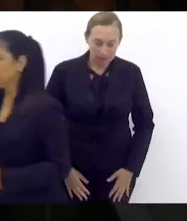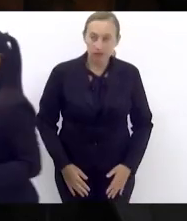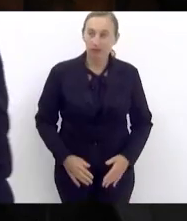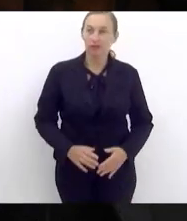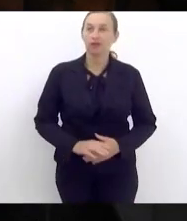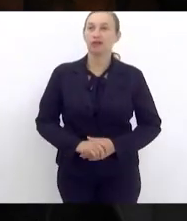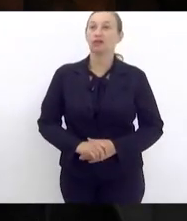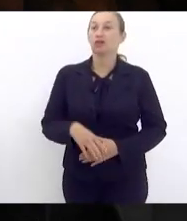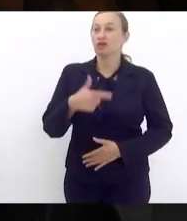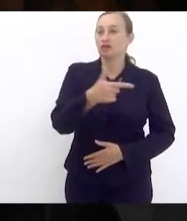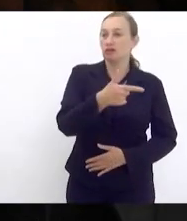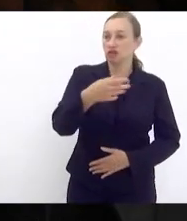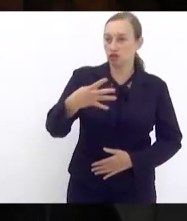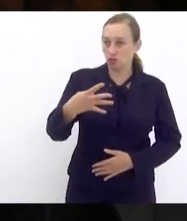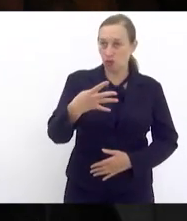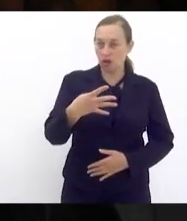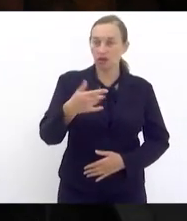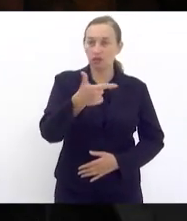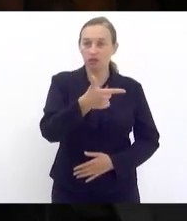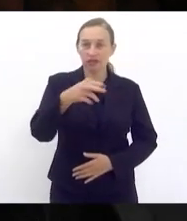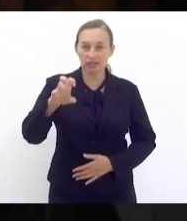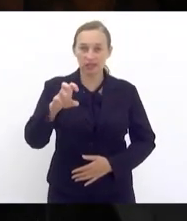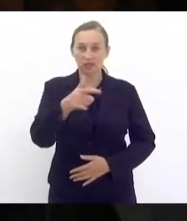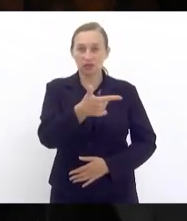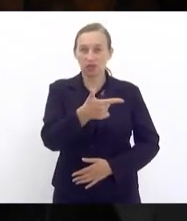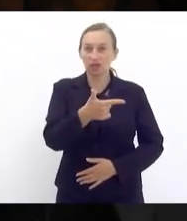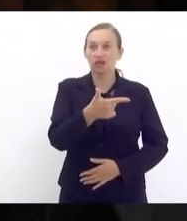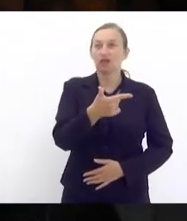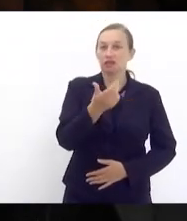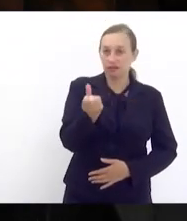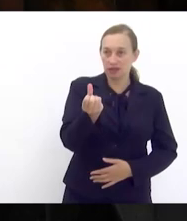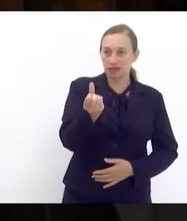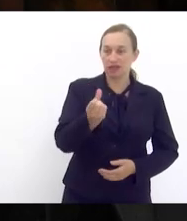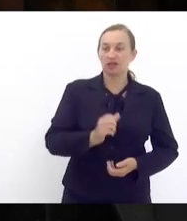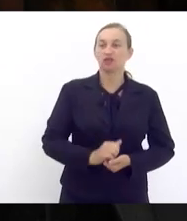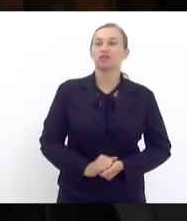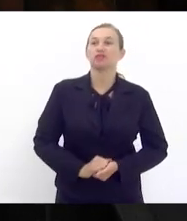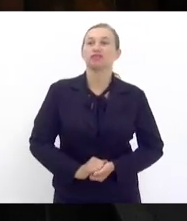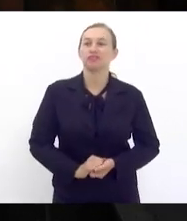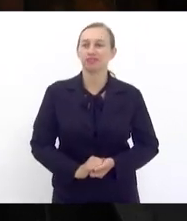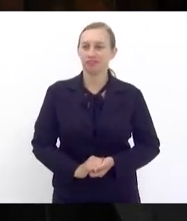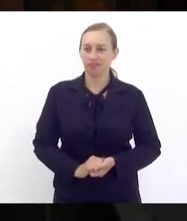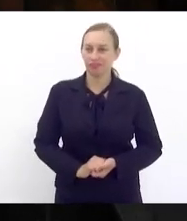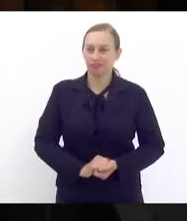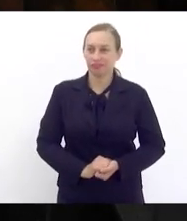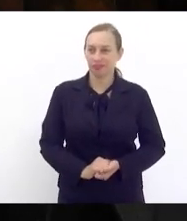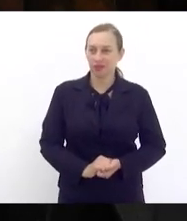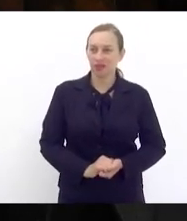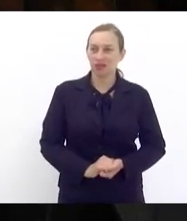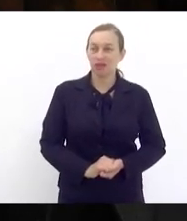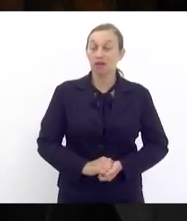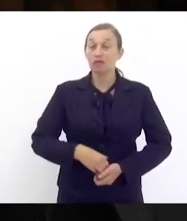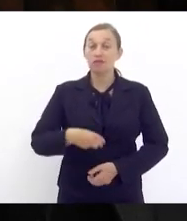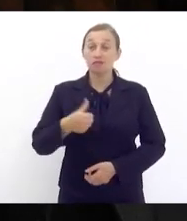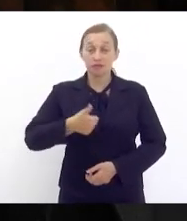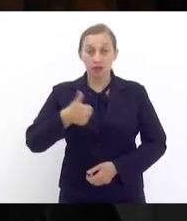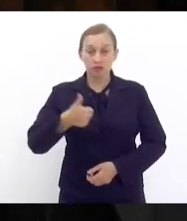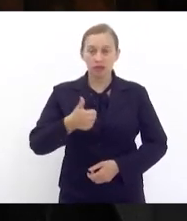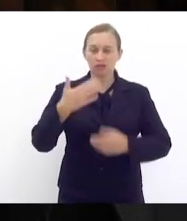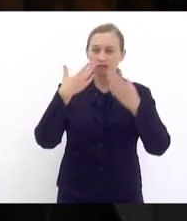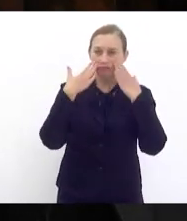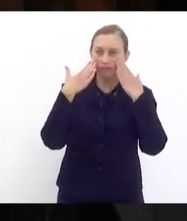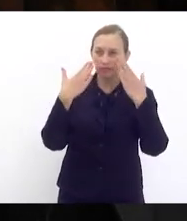então 24, 25 e 26. Primeiro teve a